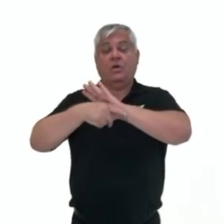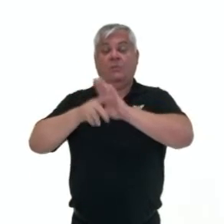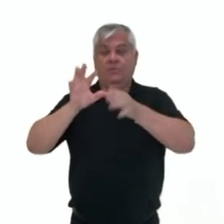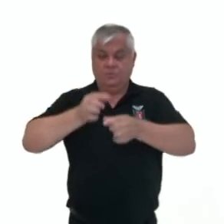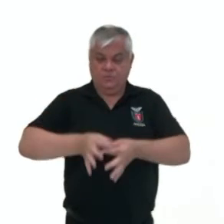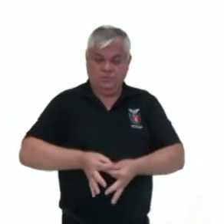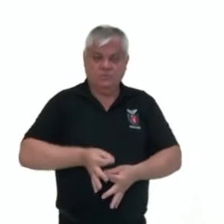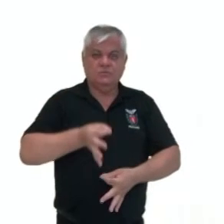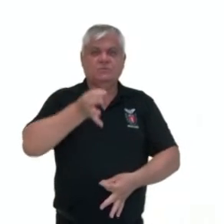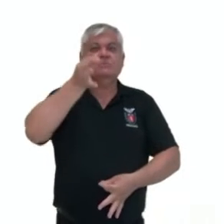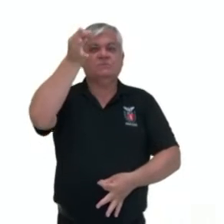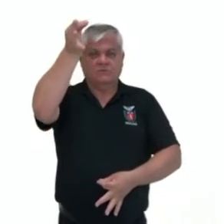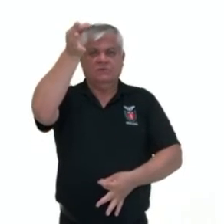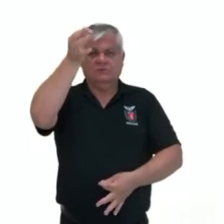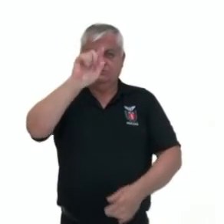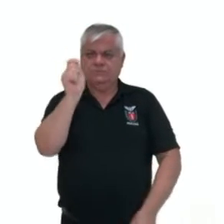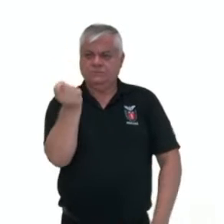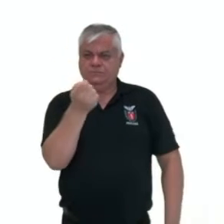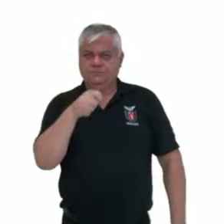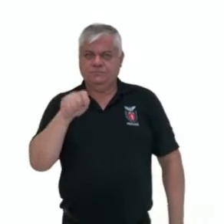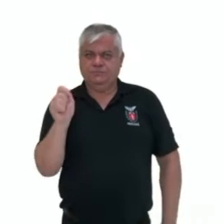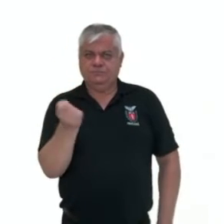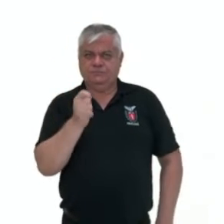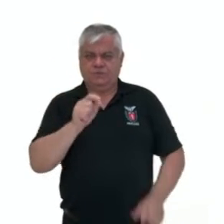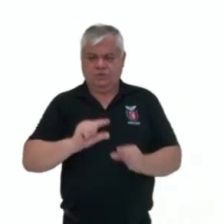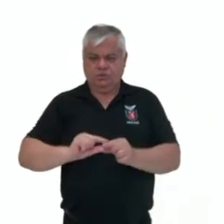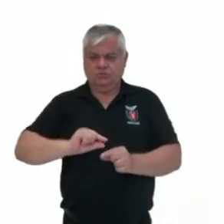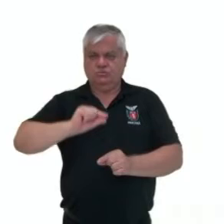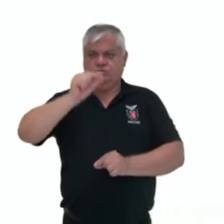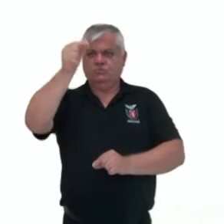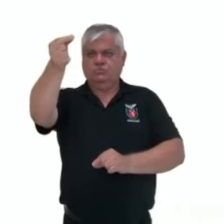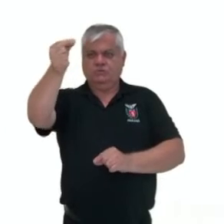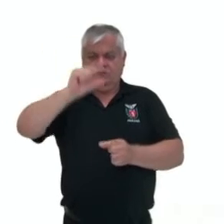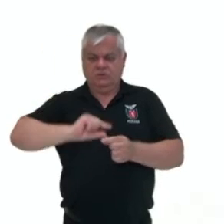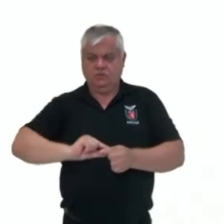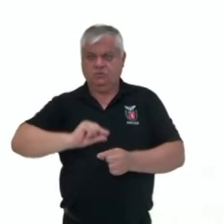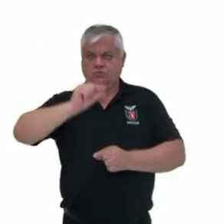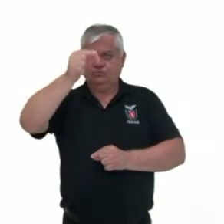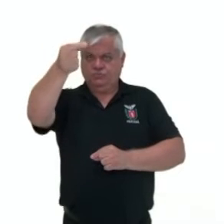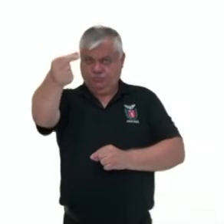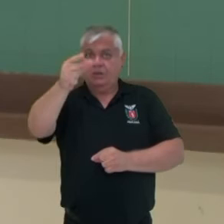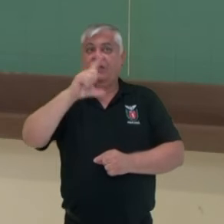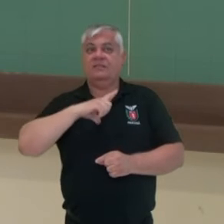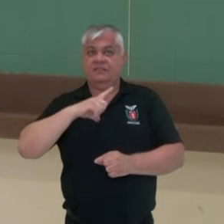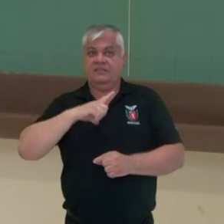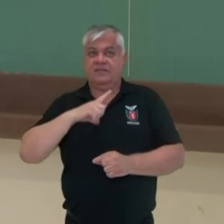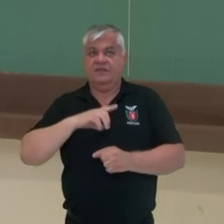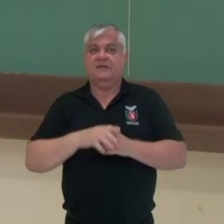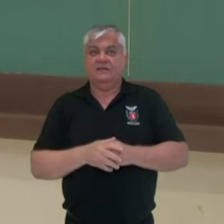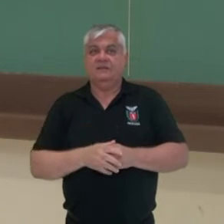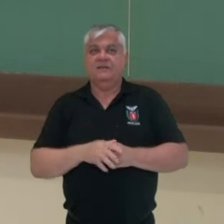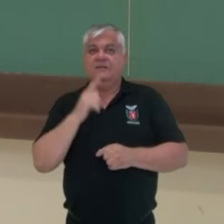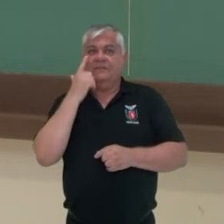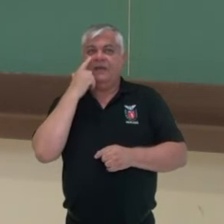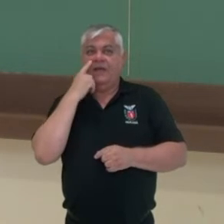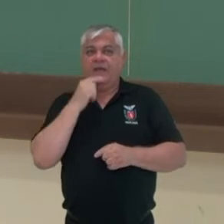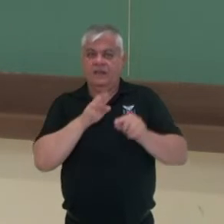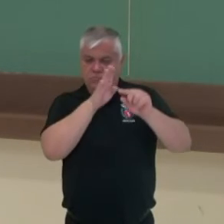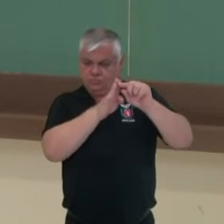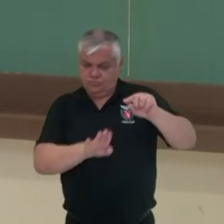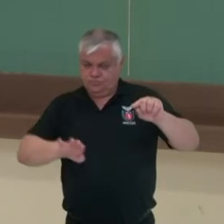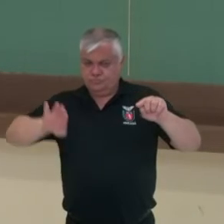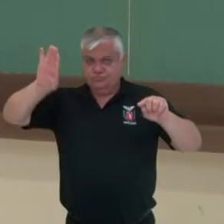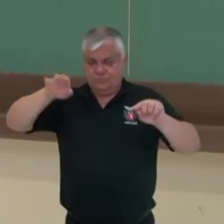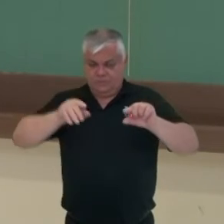esgrima. É uma luta com espada curva, então ela é uma espada mais curva, né? Aqui na imagem não dá para ver muito bem, mas ela é uma